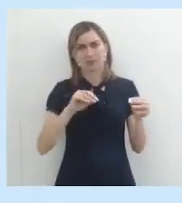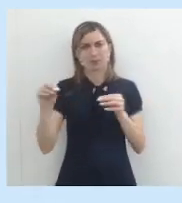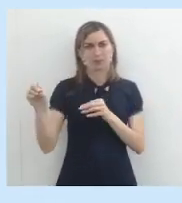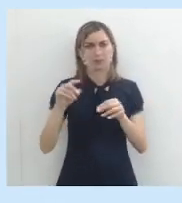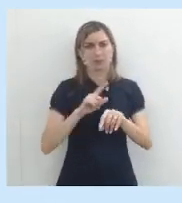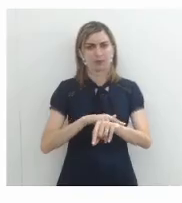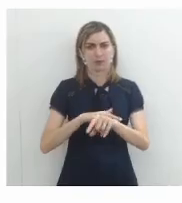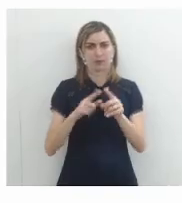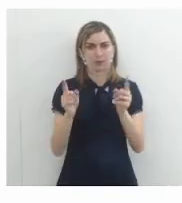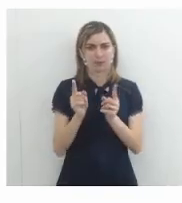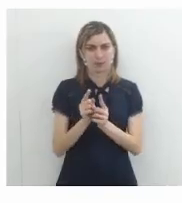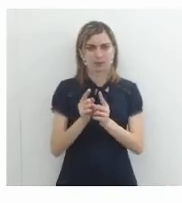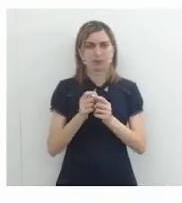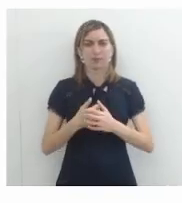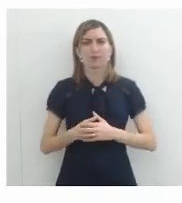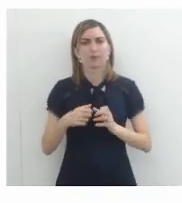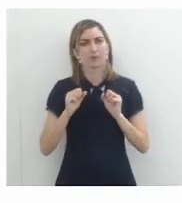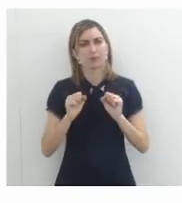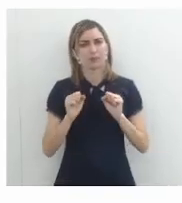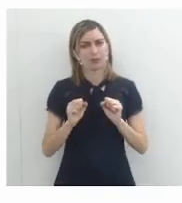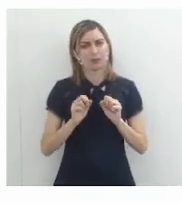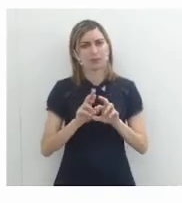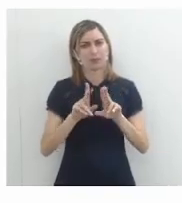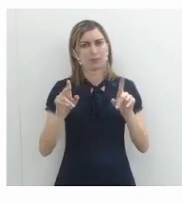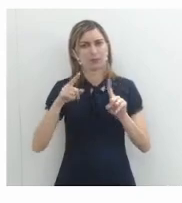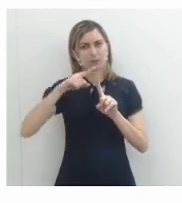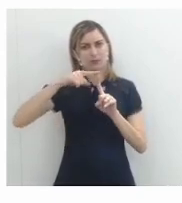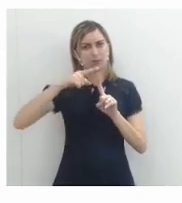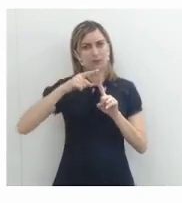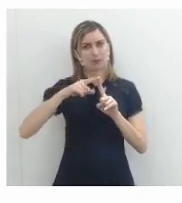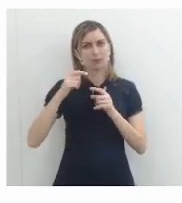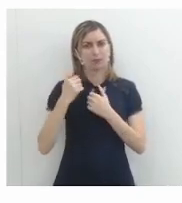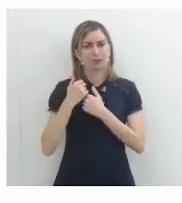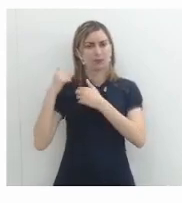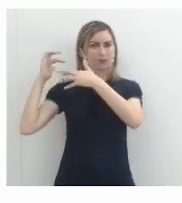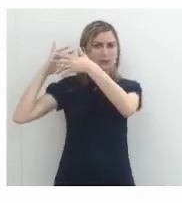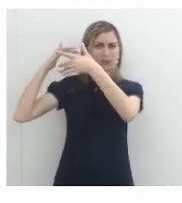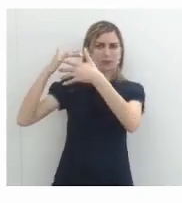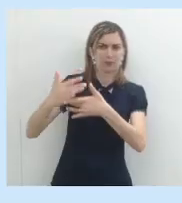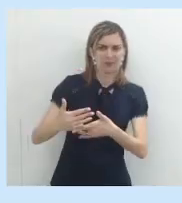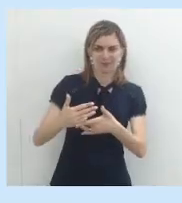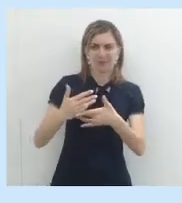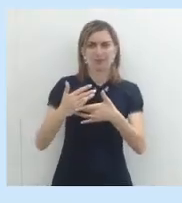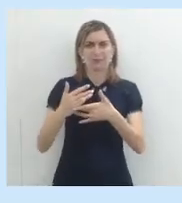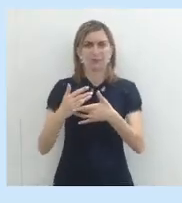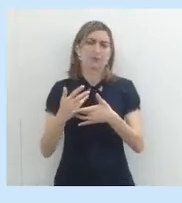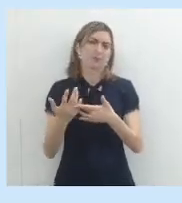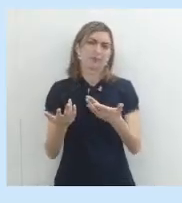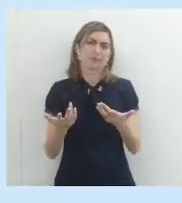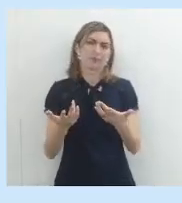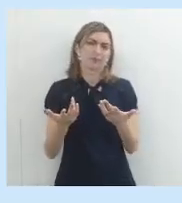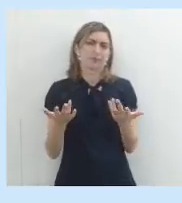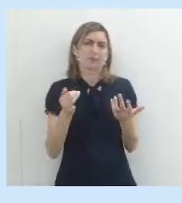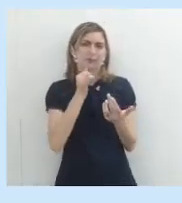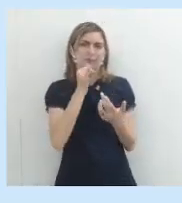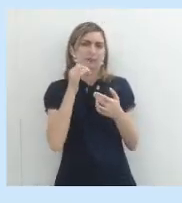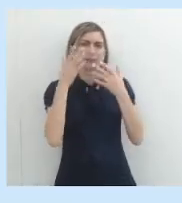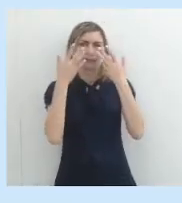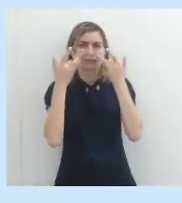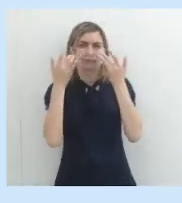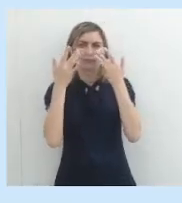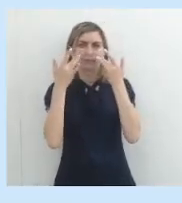tempo determinado. Eles podem ser de vários tipos. Retrospectivas, né, assim, vamos dizer, um